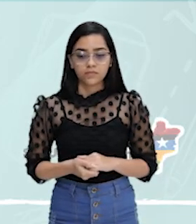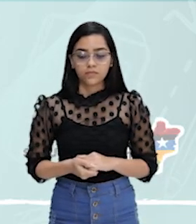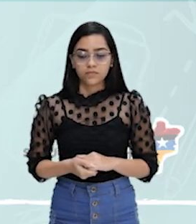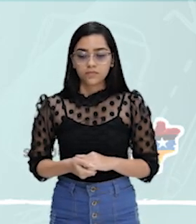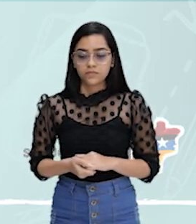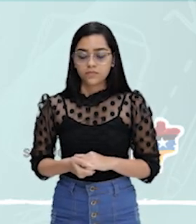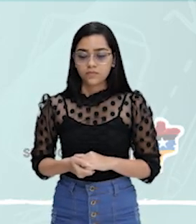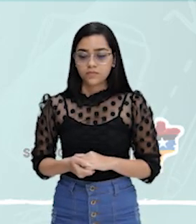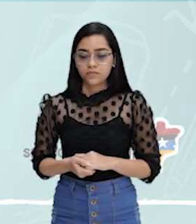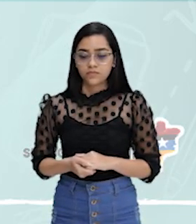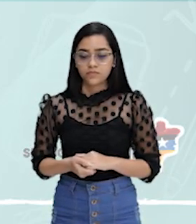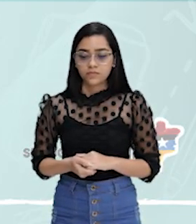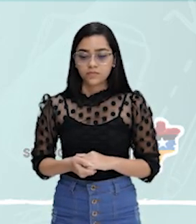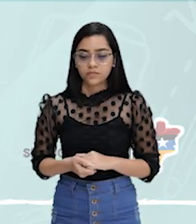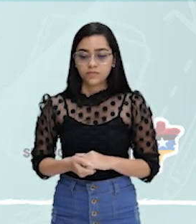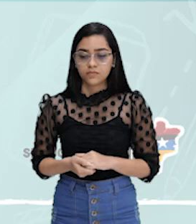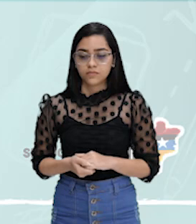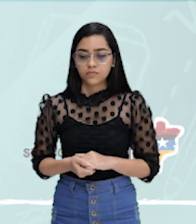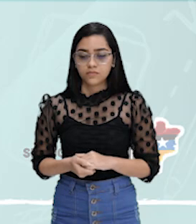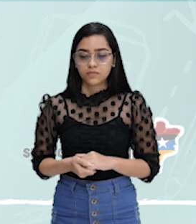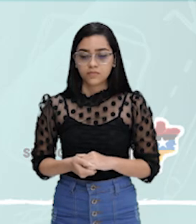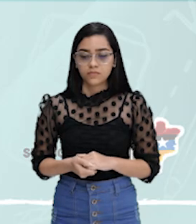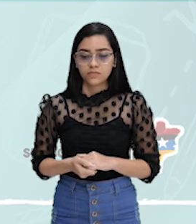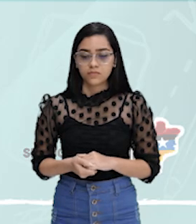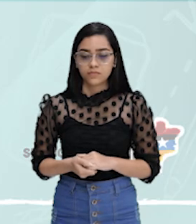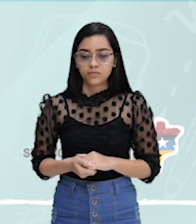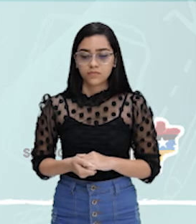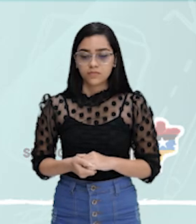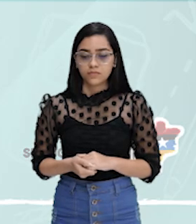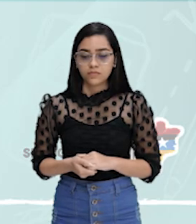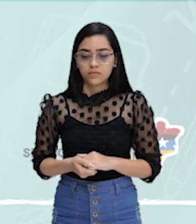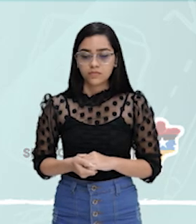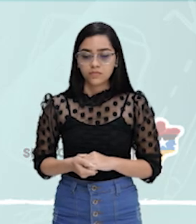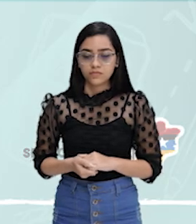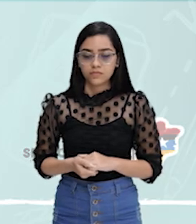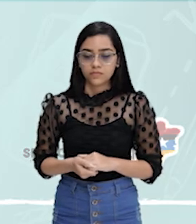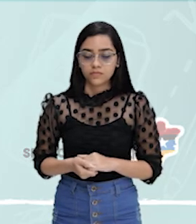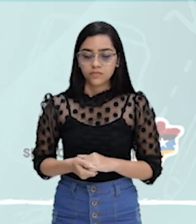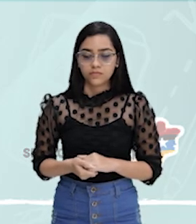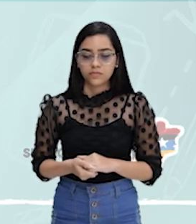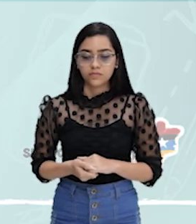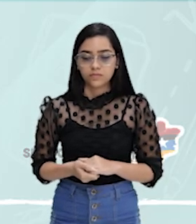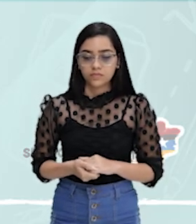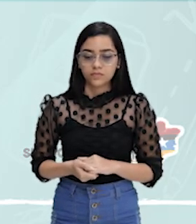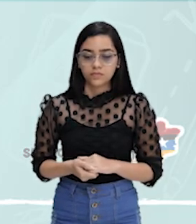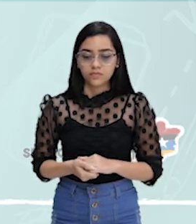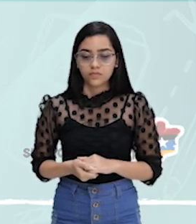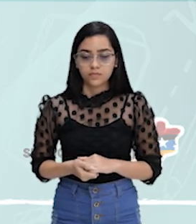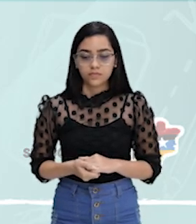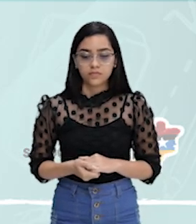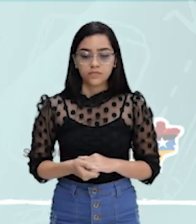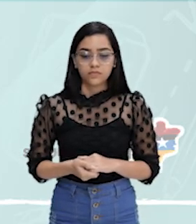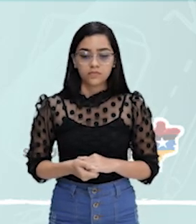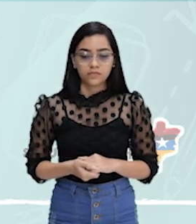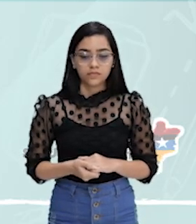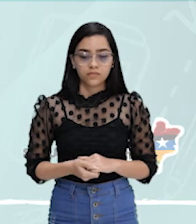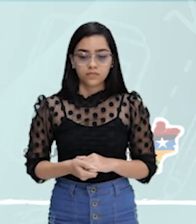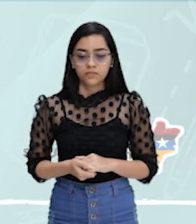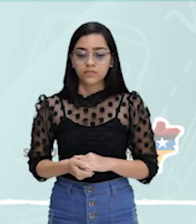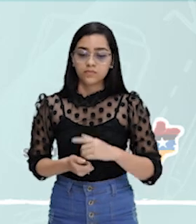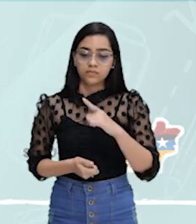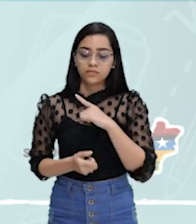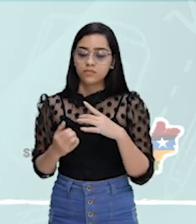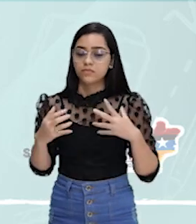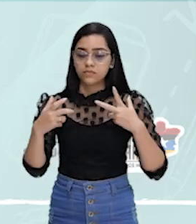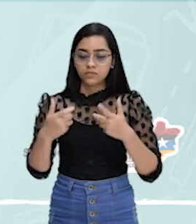Uruguai e Chile, 73, Argentina, novamente em 76. É onde nós teremos a presença dessas